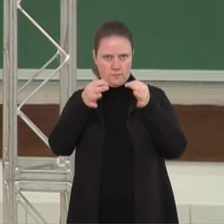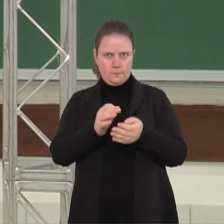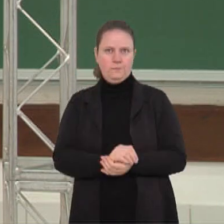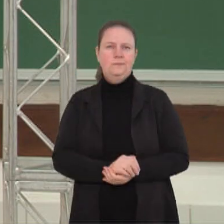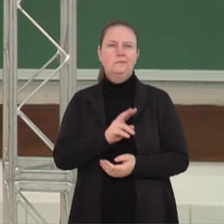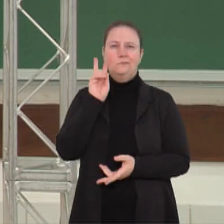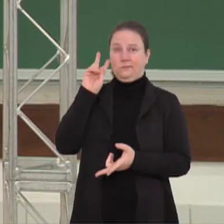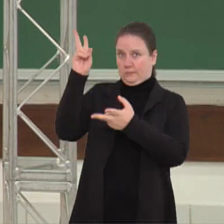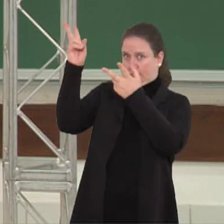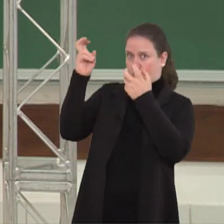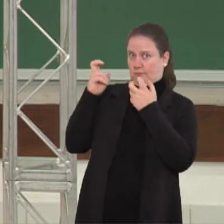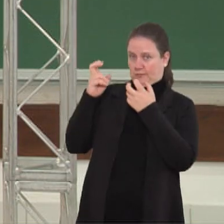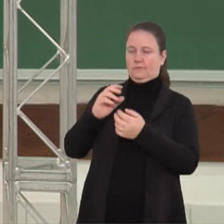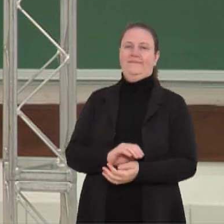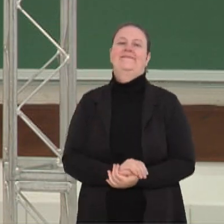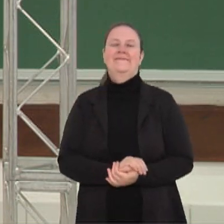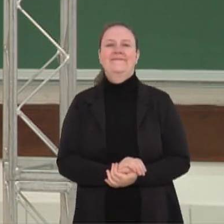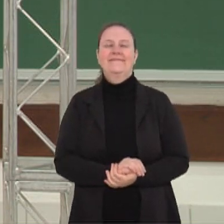cada uma delas?